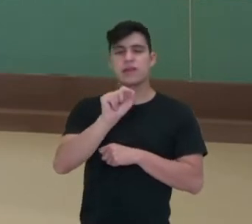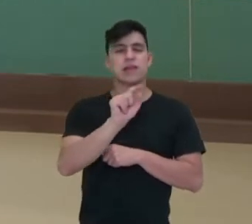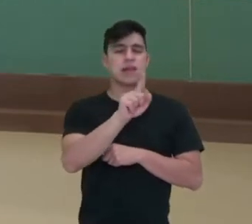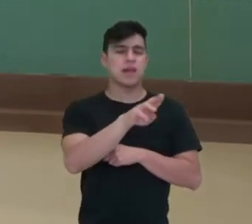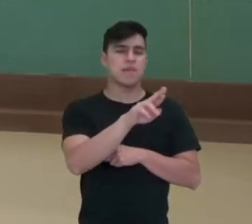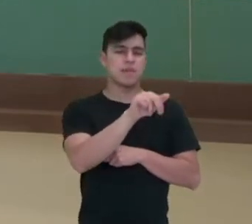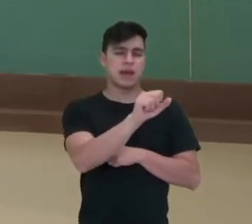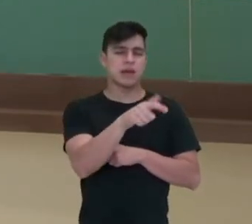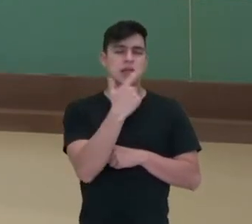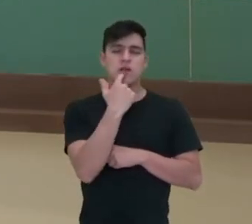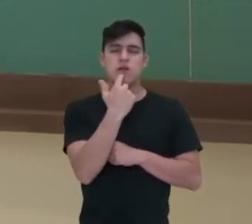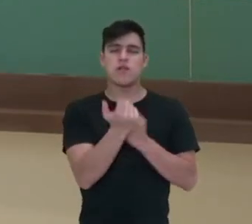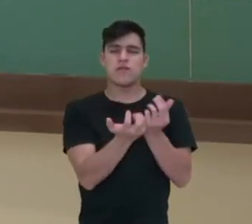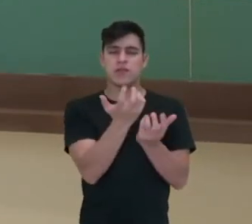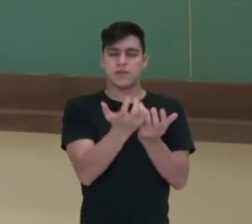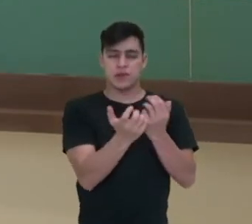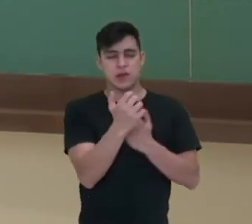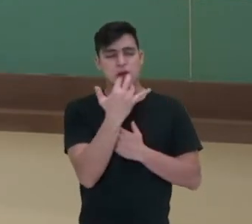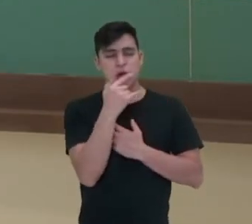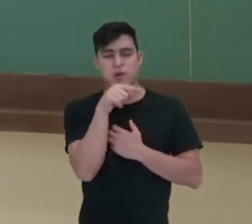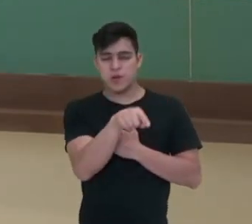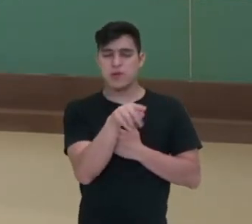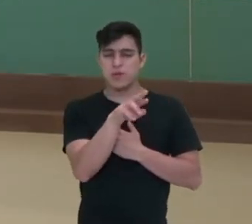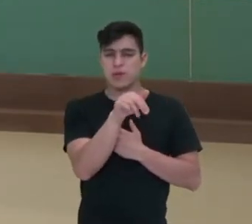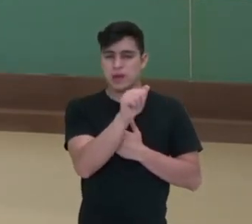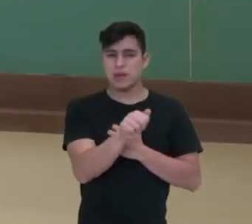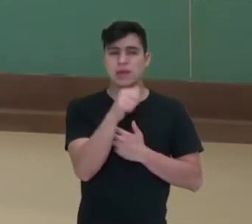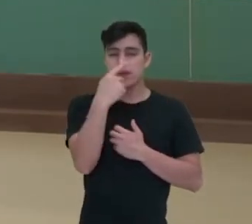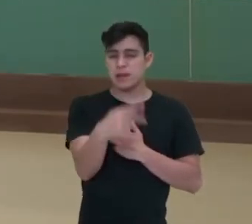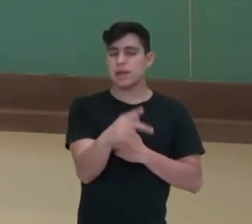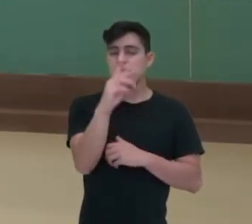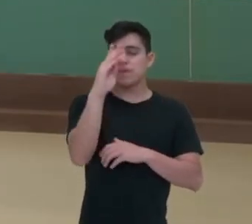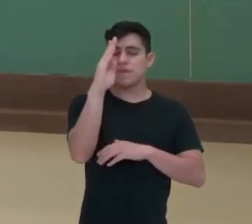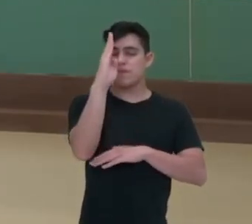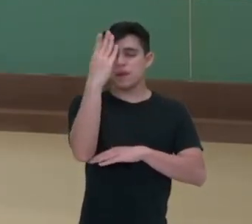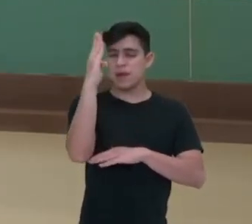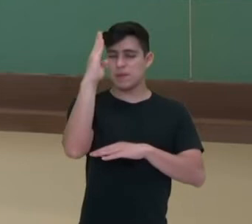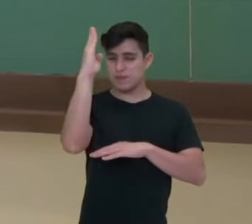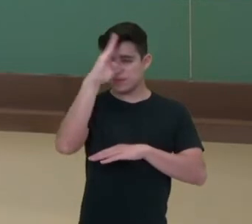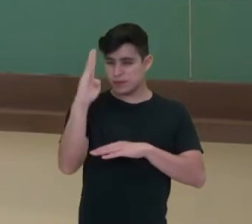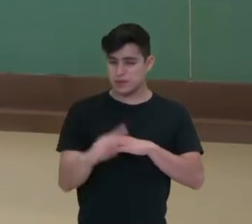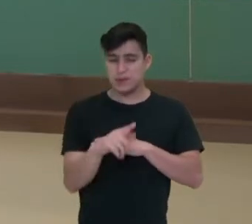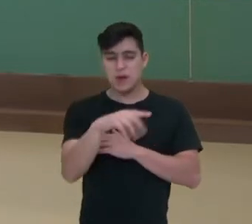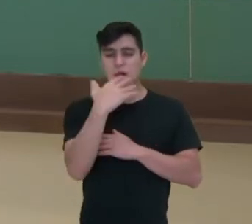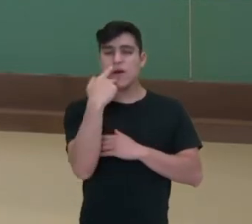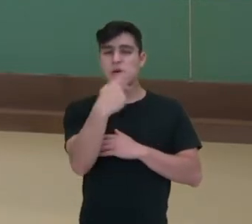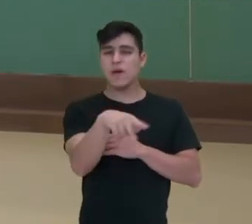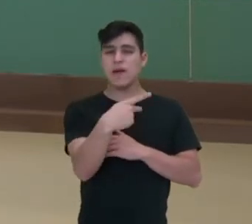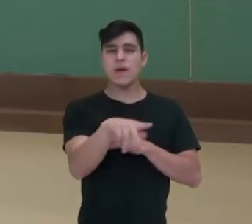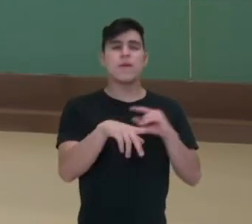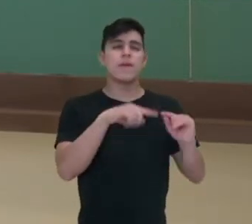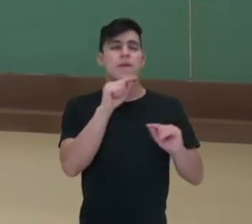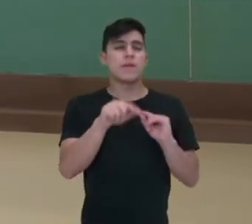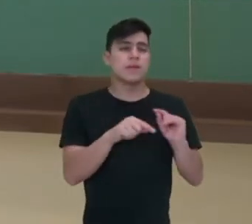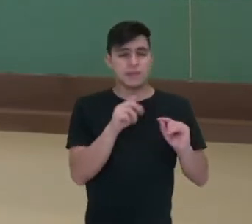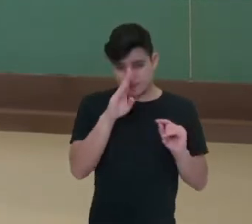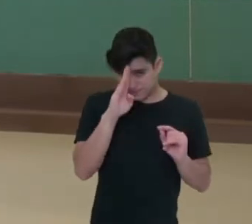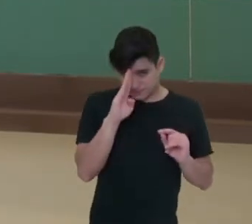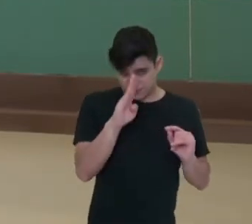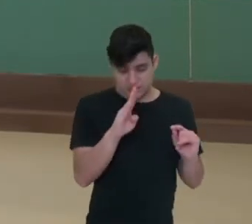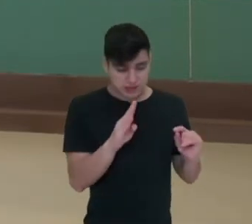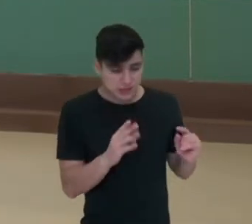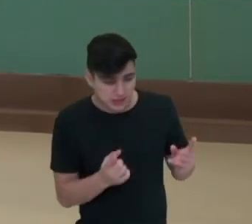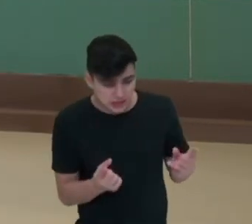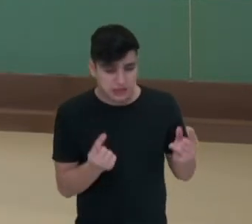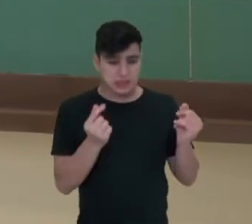cor vermelha, ou seja, cor de brasa, o pau-brasil, a árvore com essa coloração, sendo que essa foi a principal